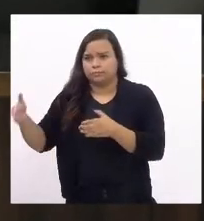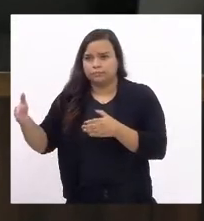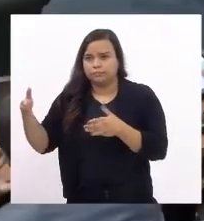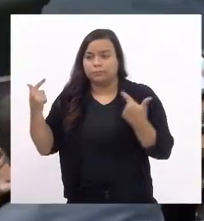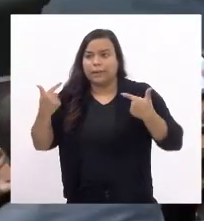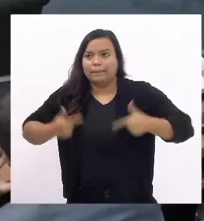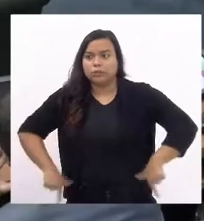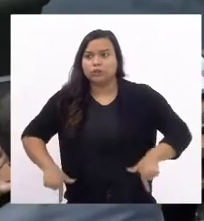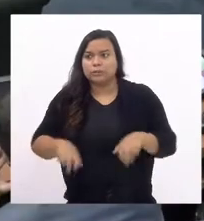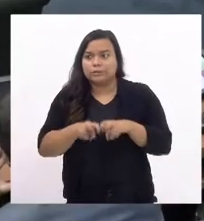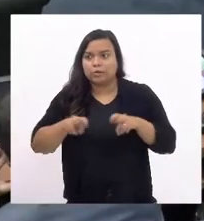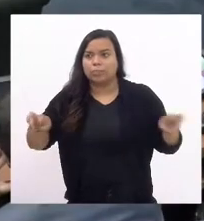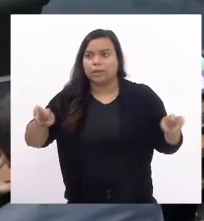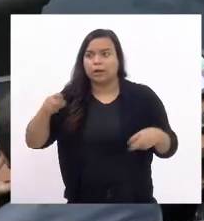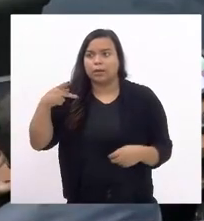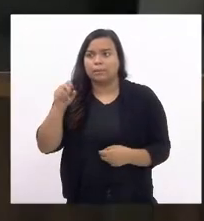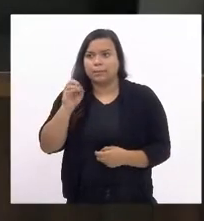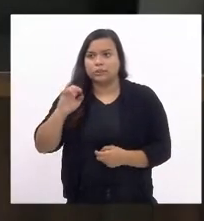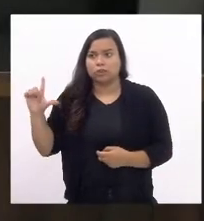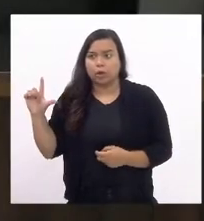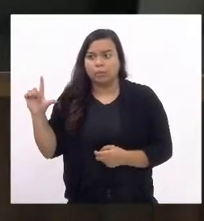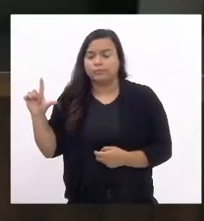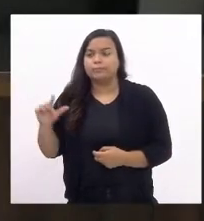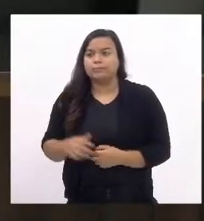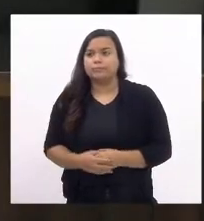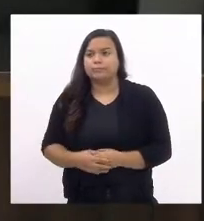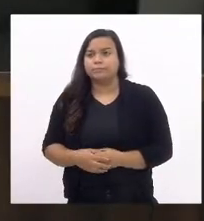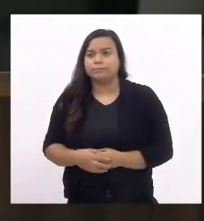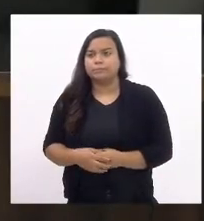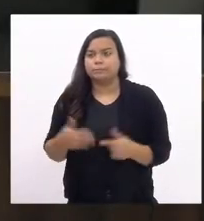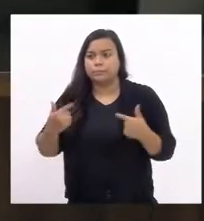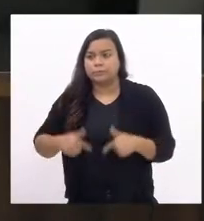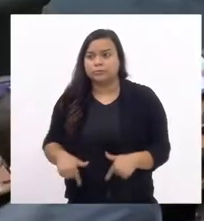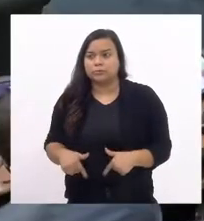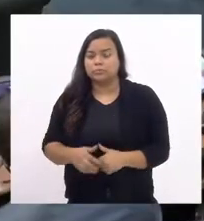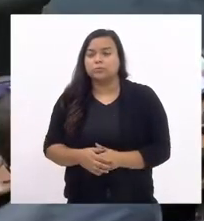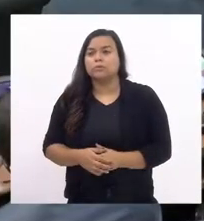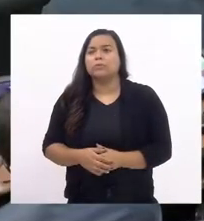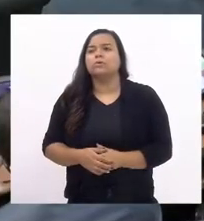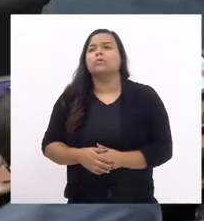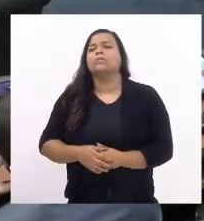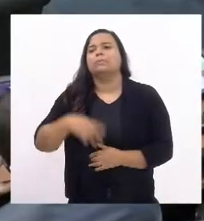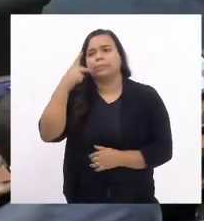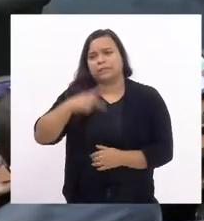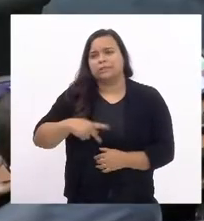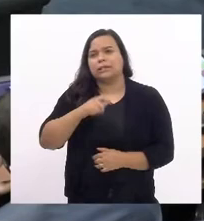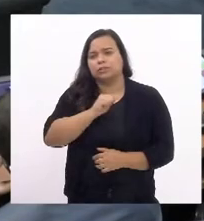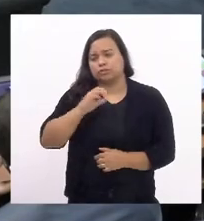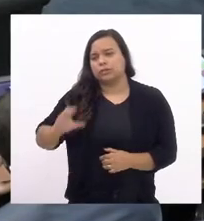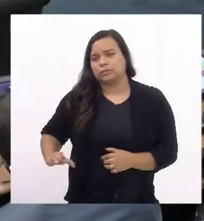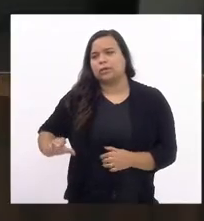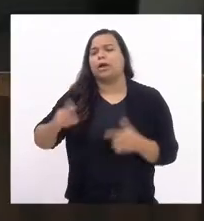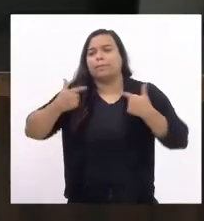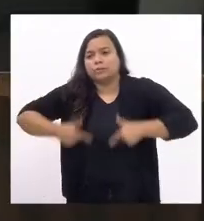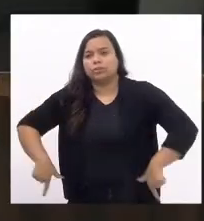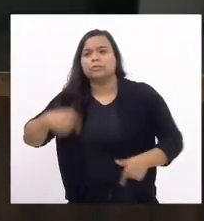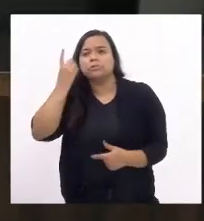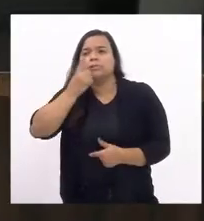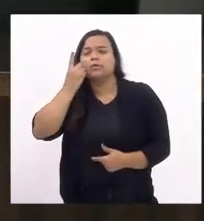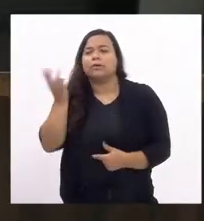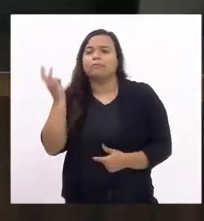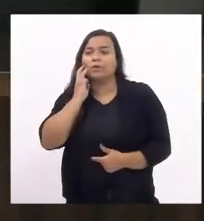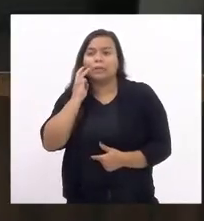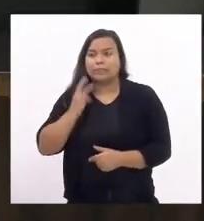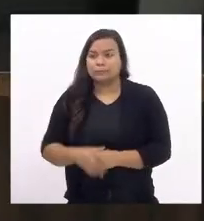da bancada do PSOL, senhor presidente. PSOL, abstenção presidente, e novo. Presidente André Siciliano, o voto abstenção. Abstenção, deputado Valdeque